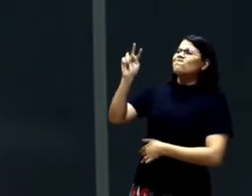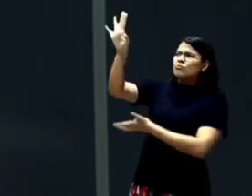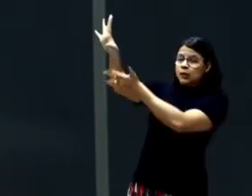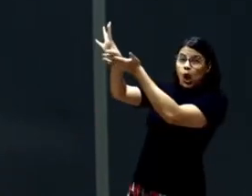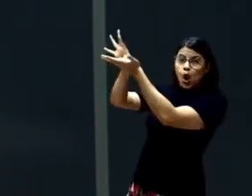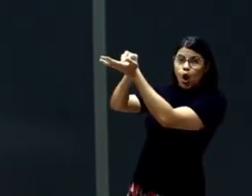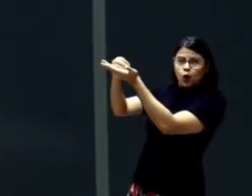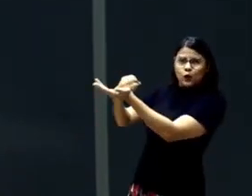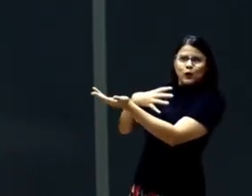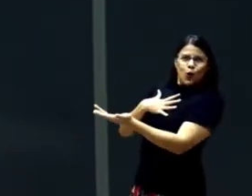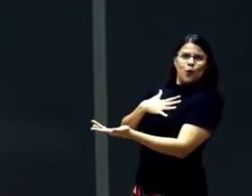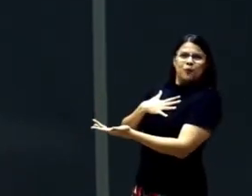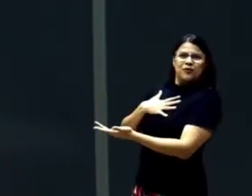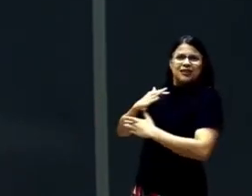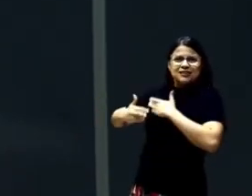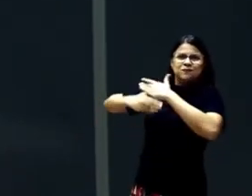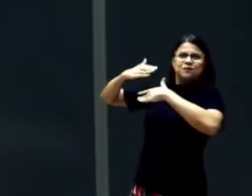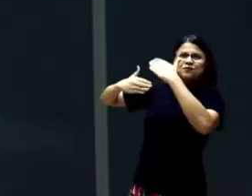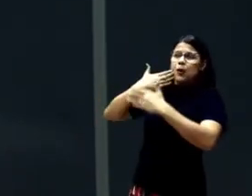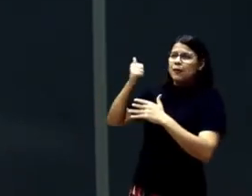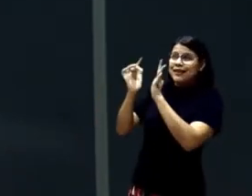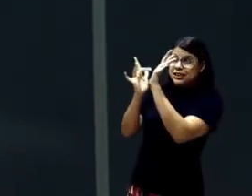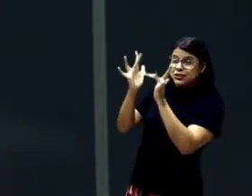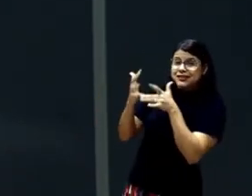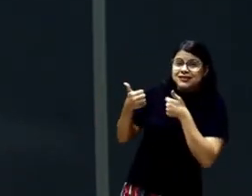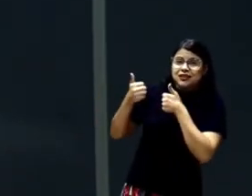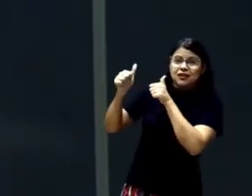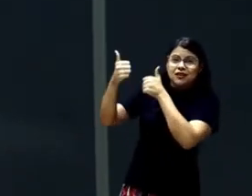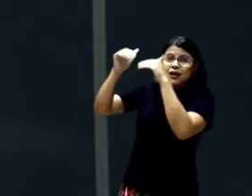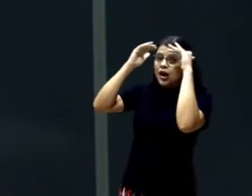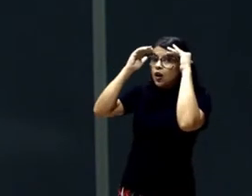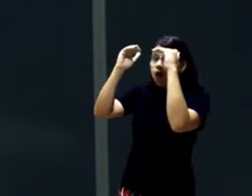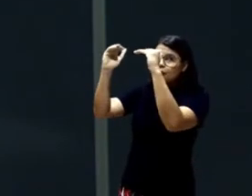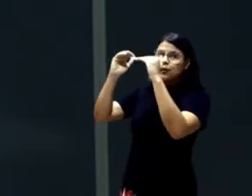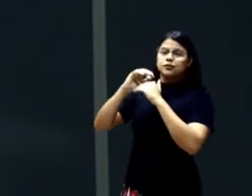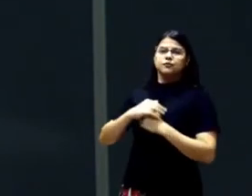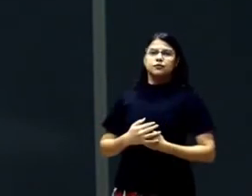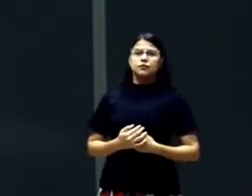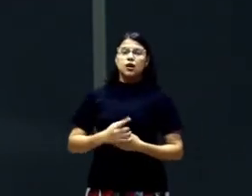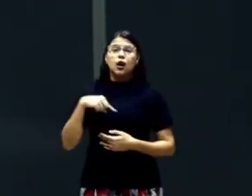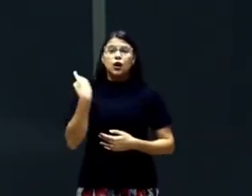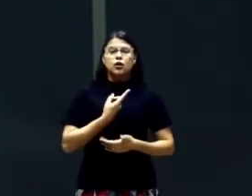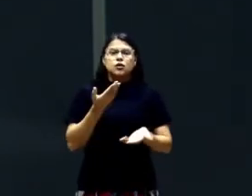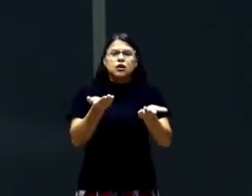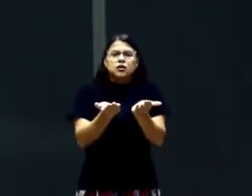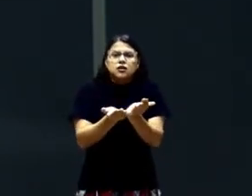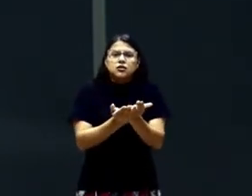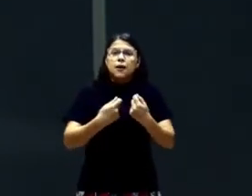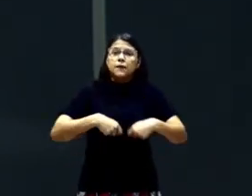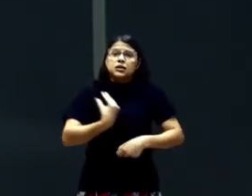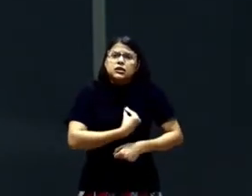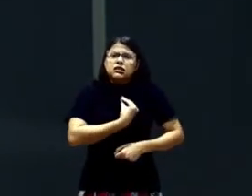Cristo, é parecer com Cristo, é seguir a Cristo. Ser cristão é melhorar 1%